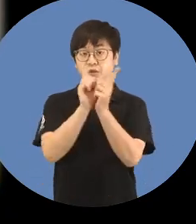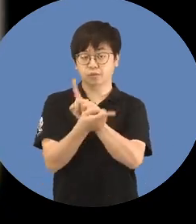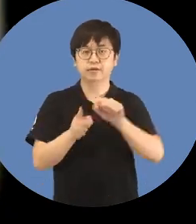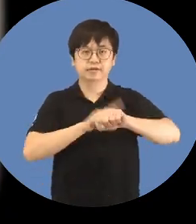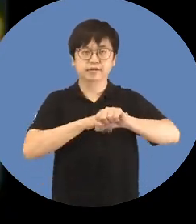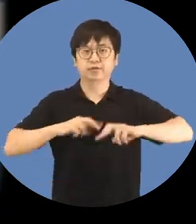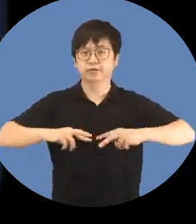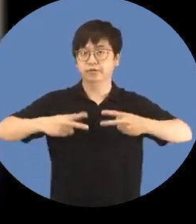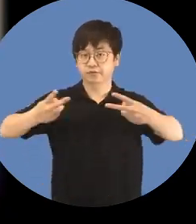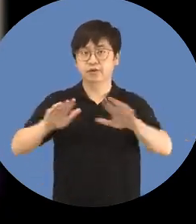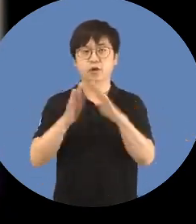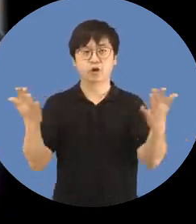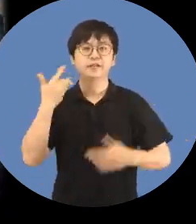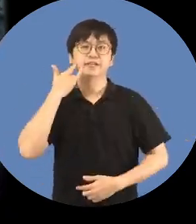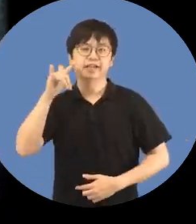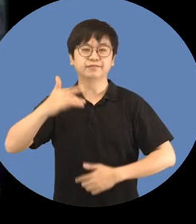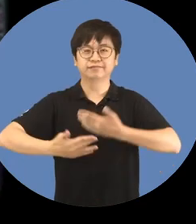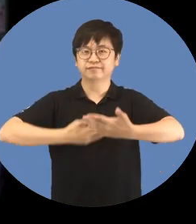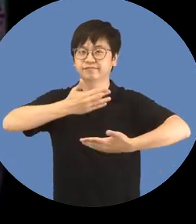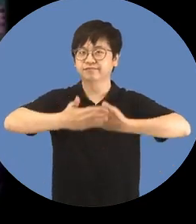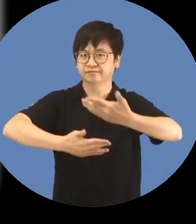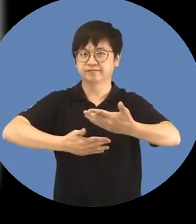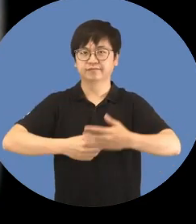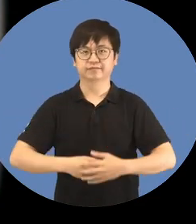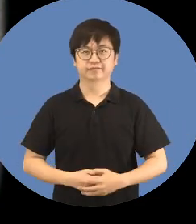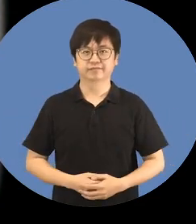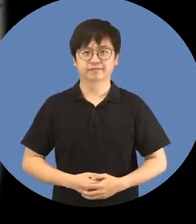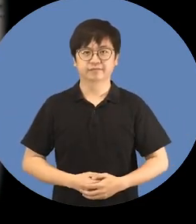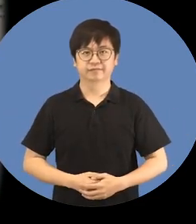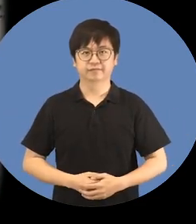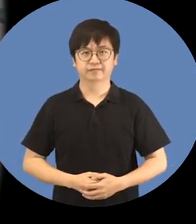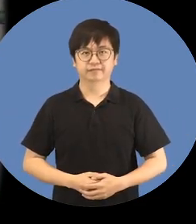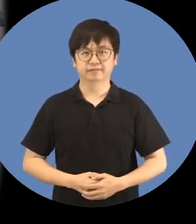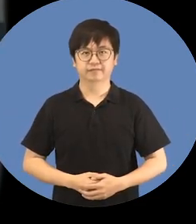Dando início a um novo capítulo para o crescimento de uma época.